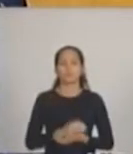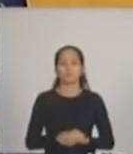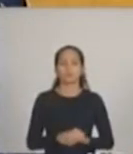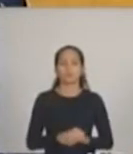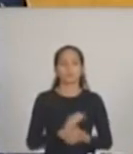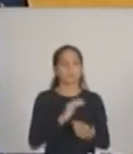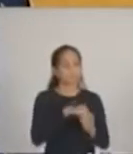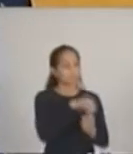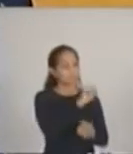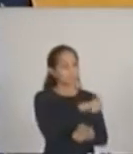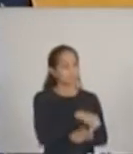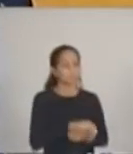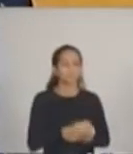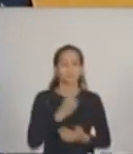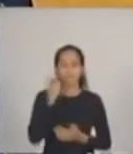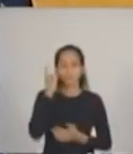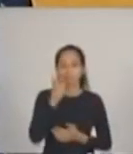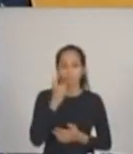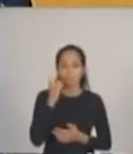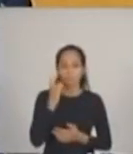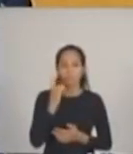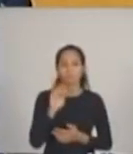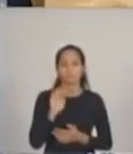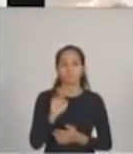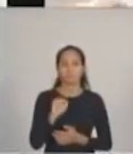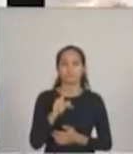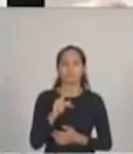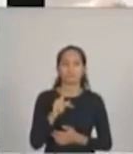Sim. Deputado José Esmeraldo.